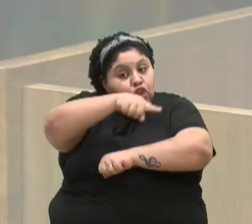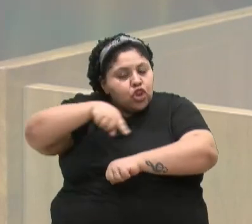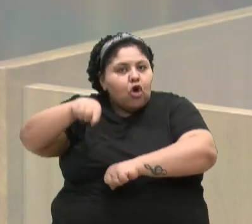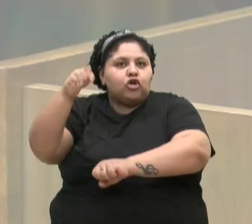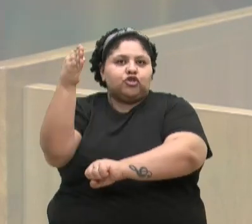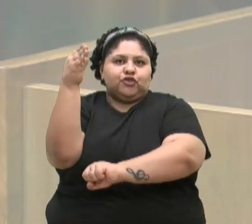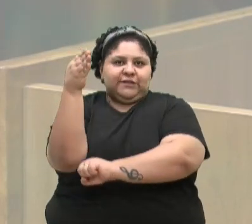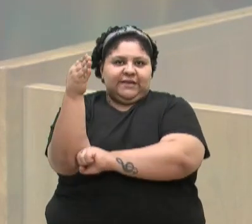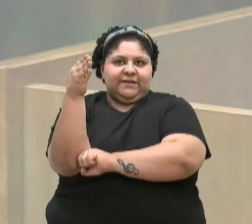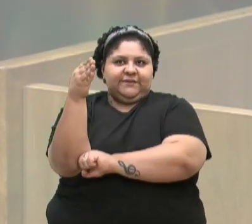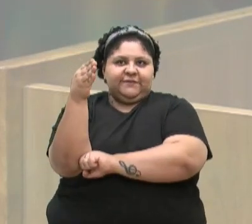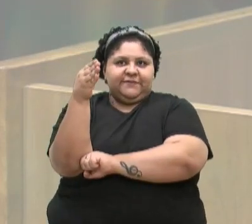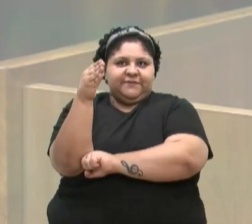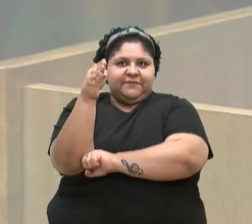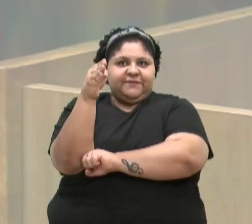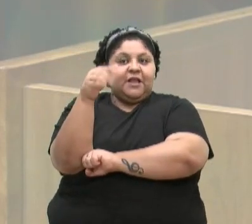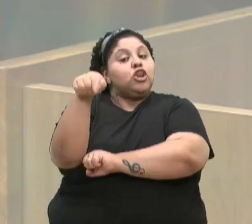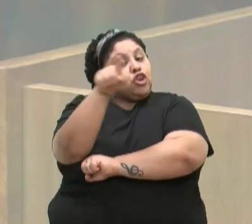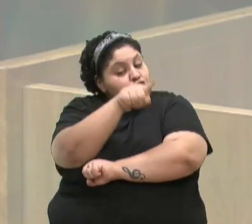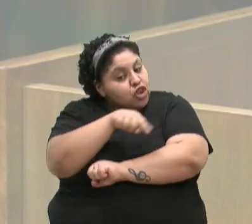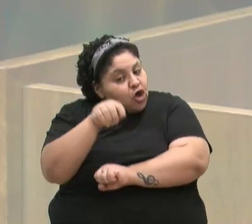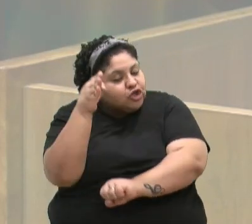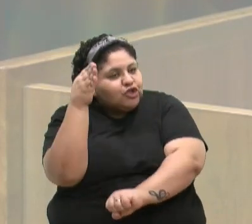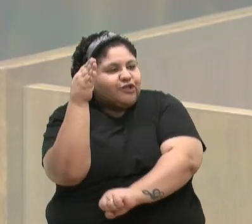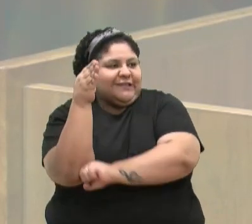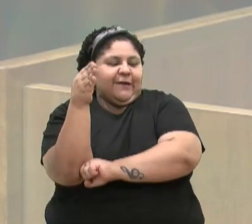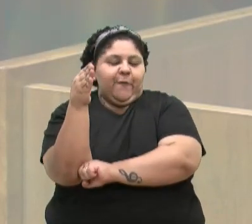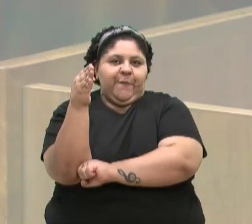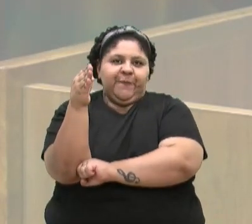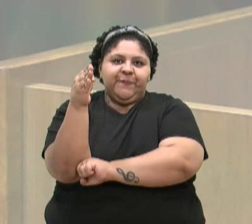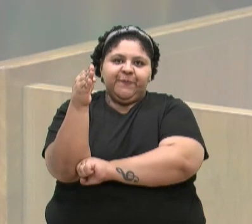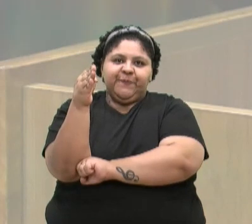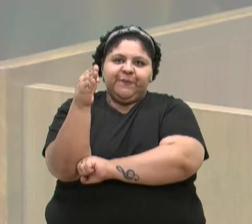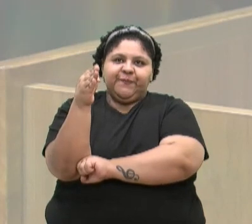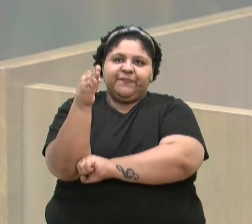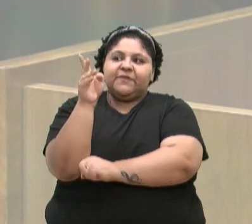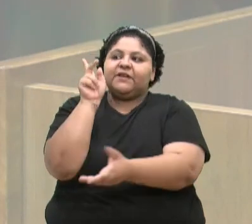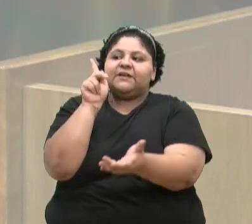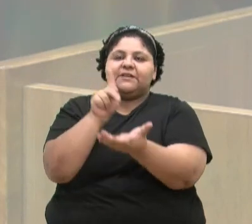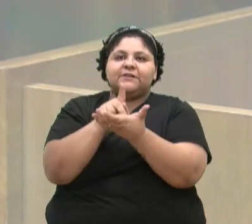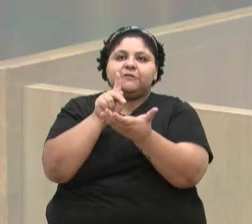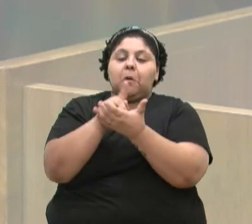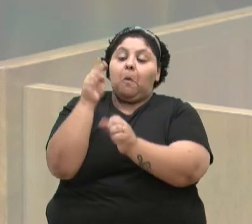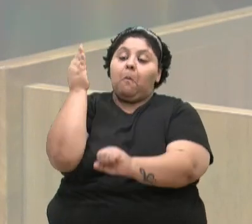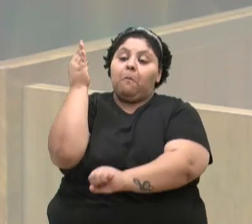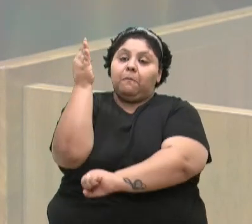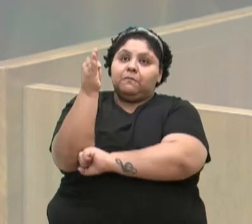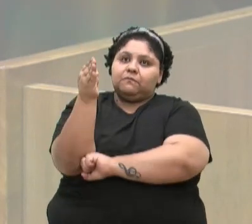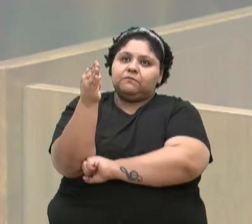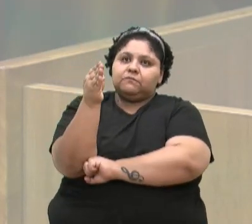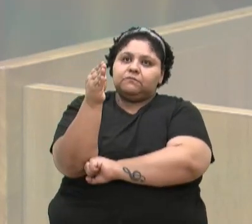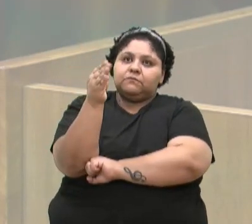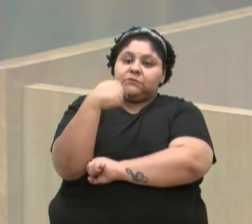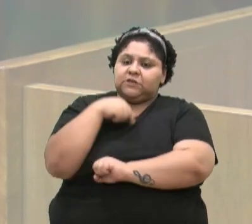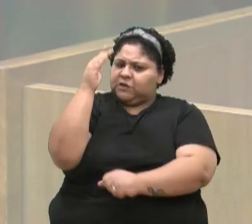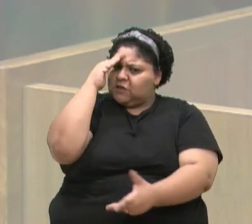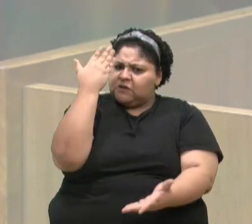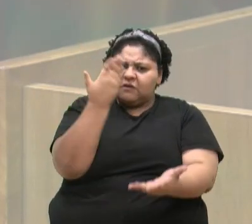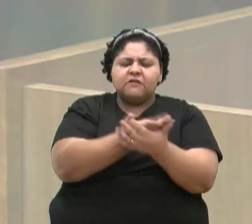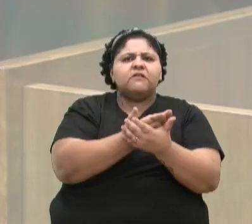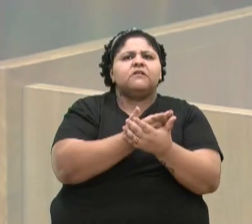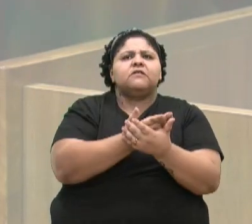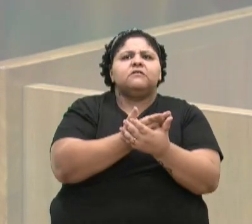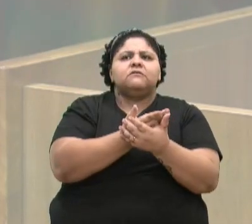viu, senhor Edson, nosso hotel seja realmente um hotel que eu acredito que faz